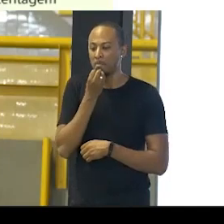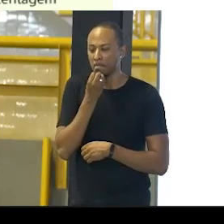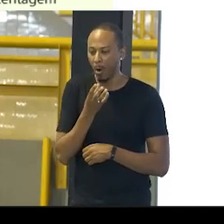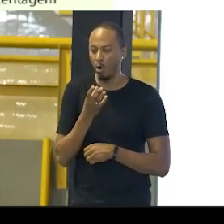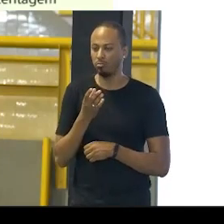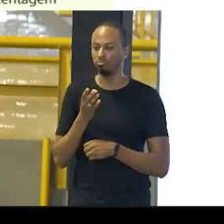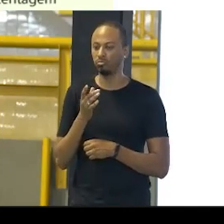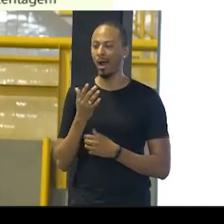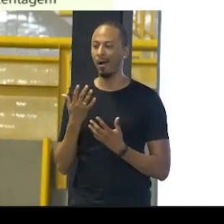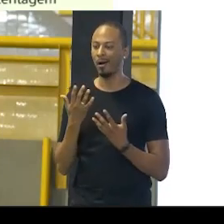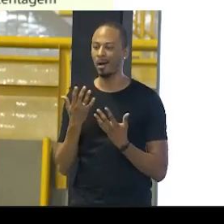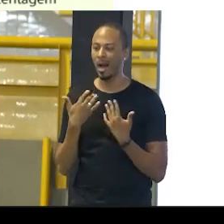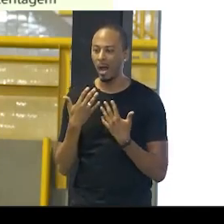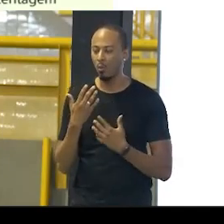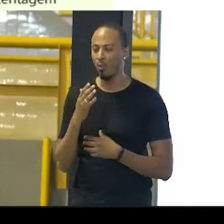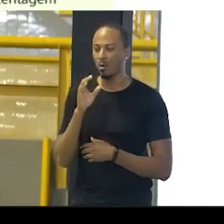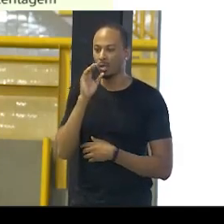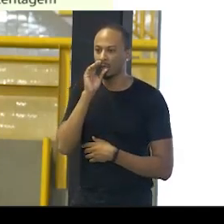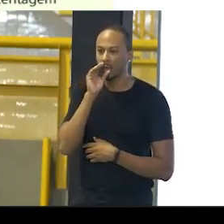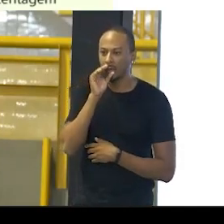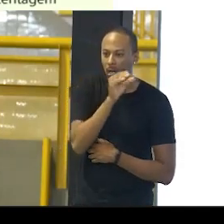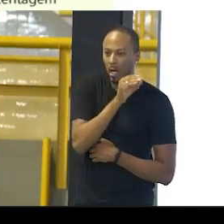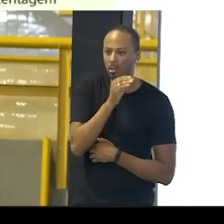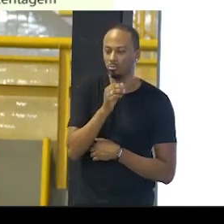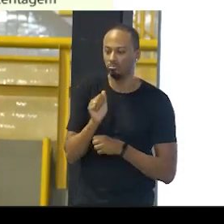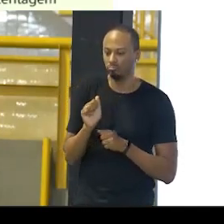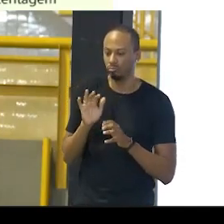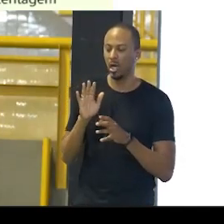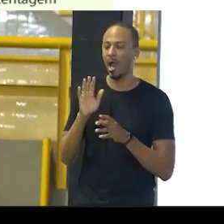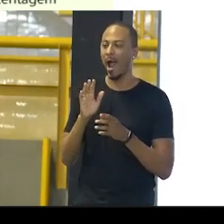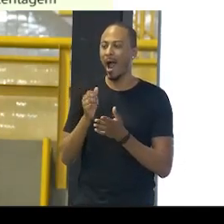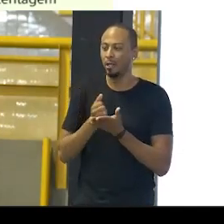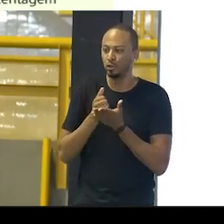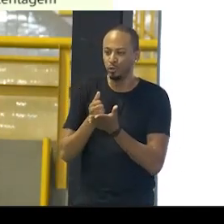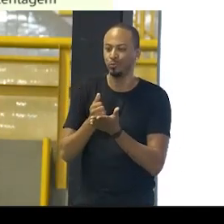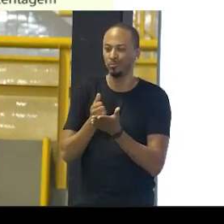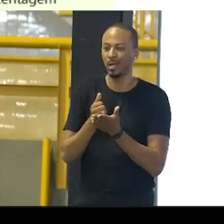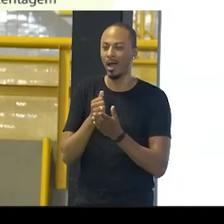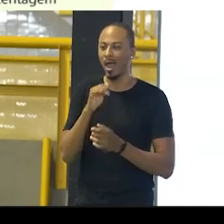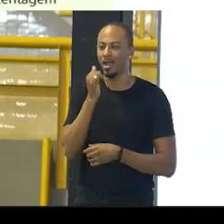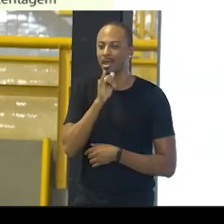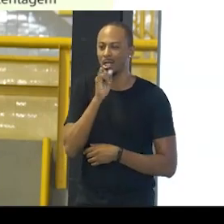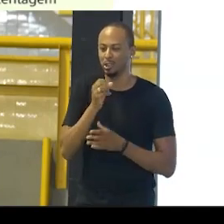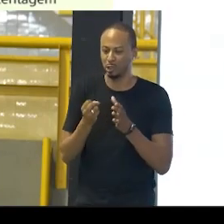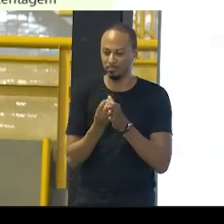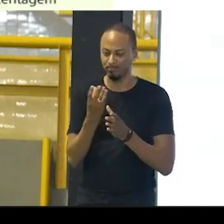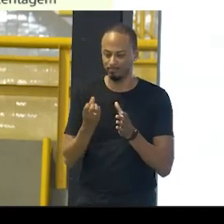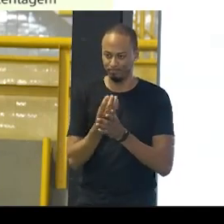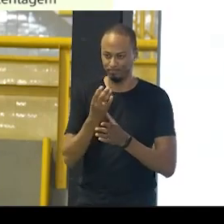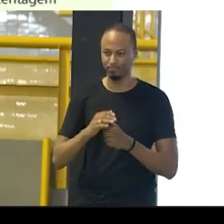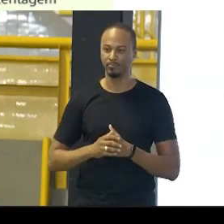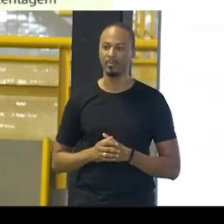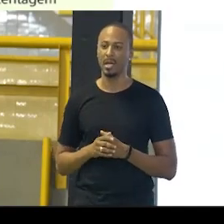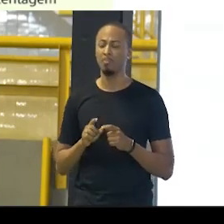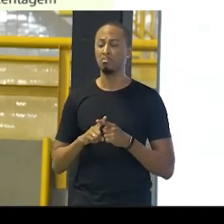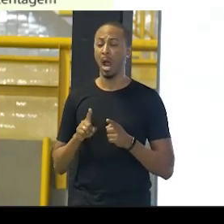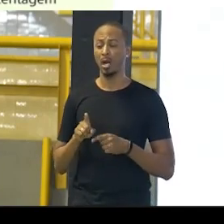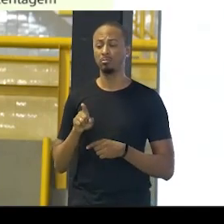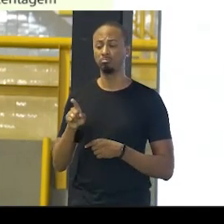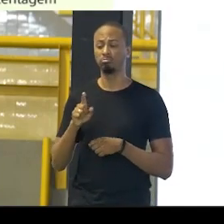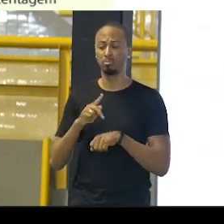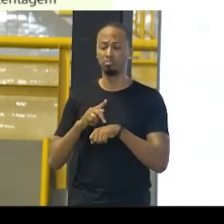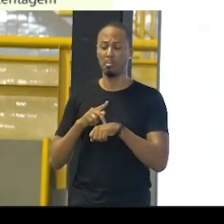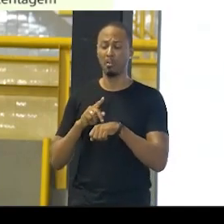O carvão brasileiro está entre o segundo e o terceiro estágio. Então é um carvão que o problema dele não é quantitativo, o